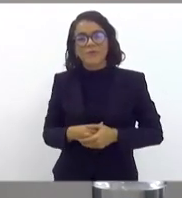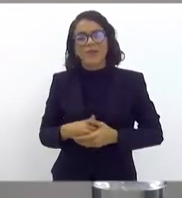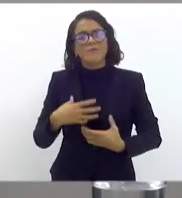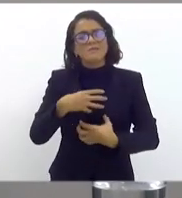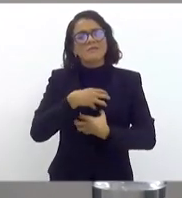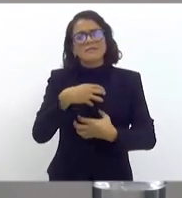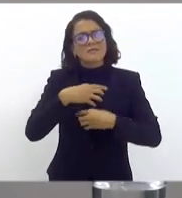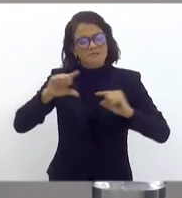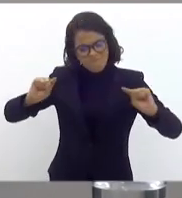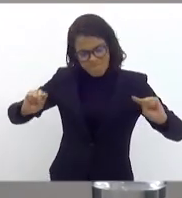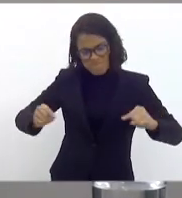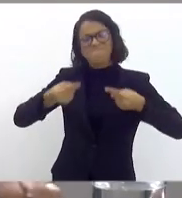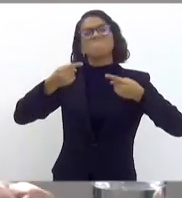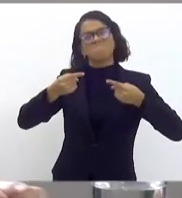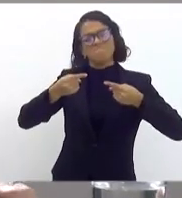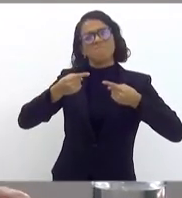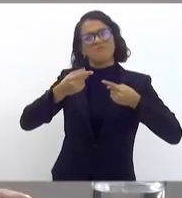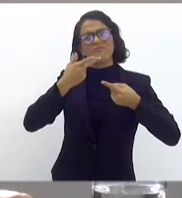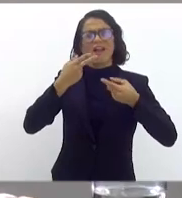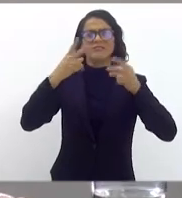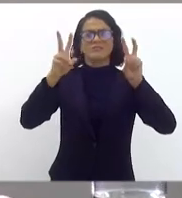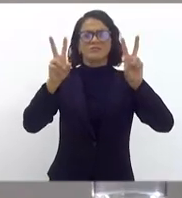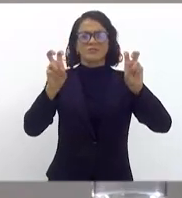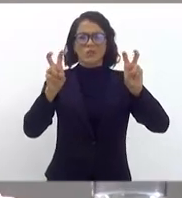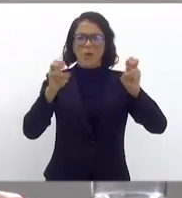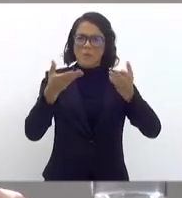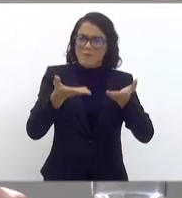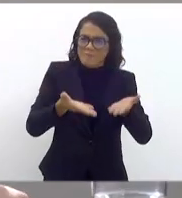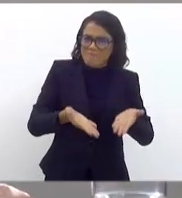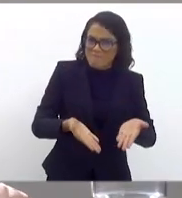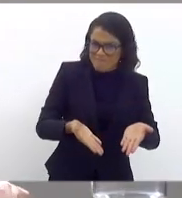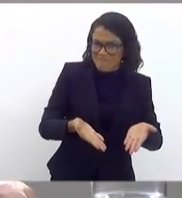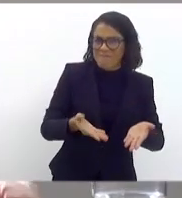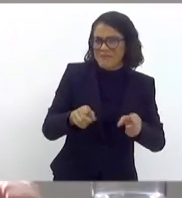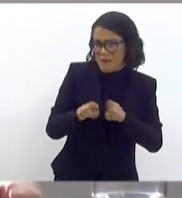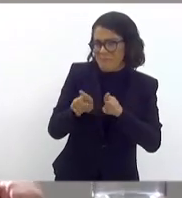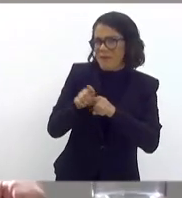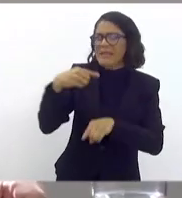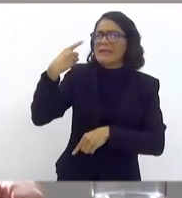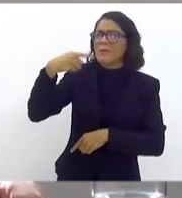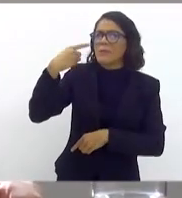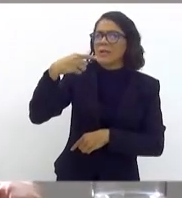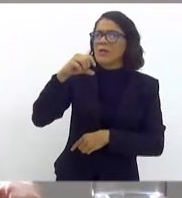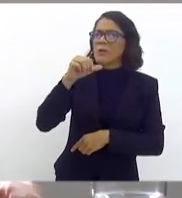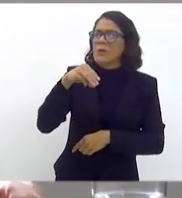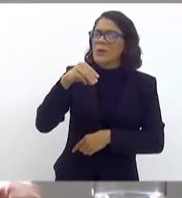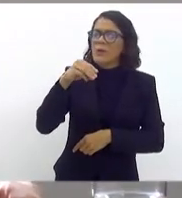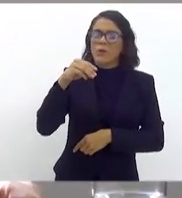me sinto desafiado em tratar um tema, como eu disse, doutor Marcelo Quintanilha Salomão,